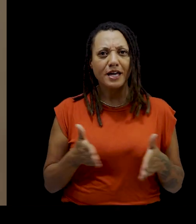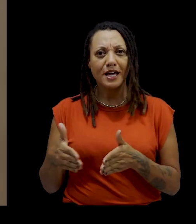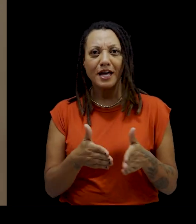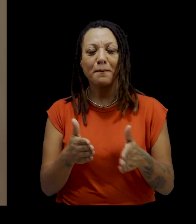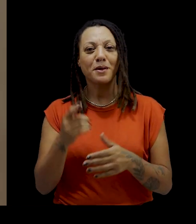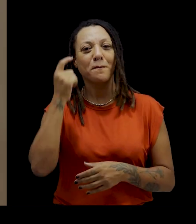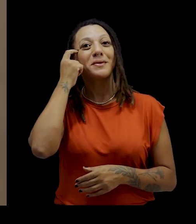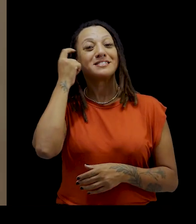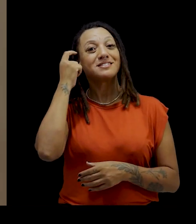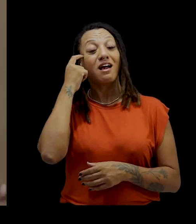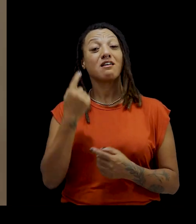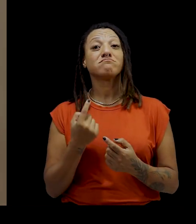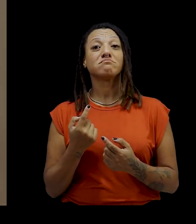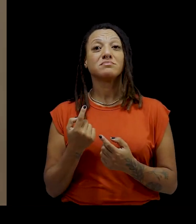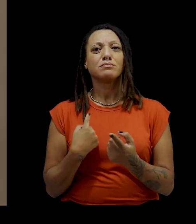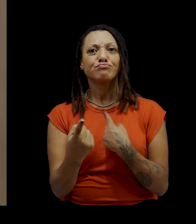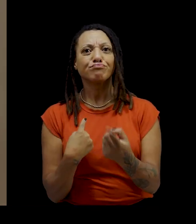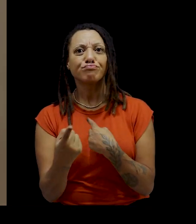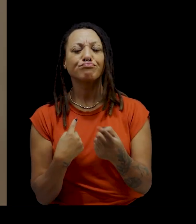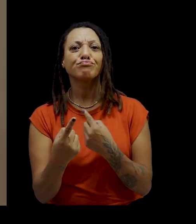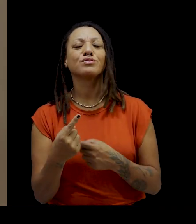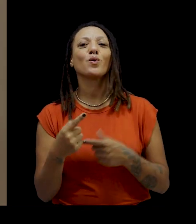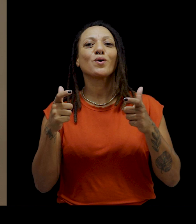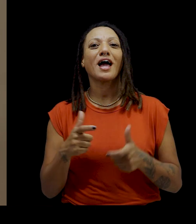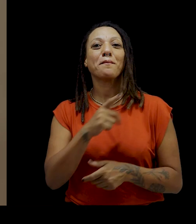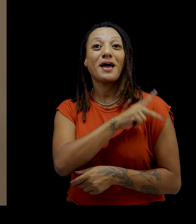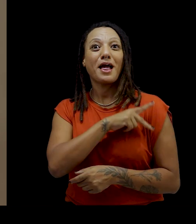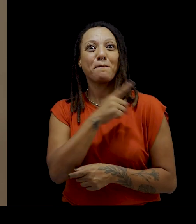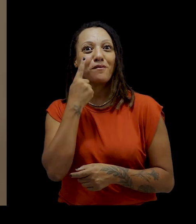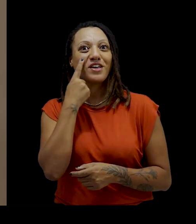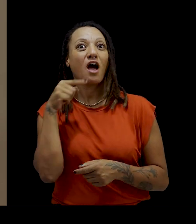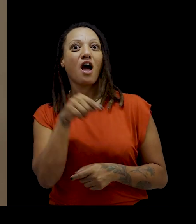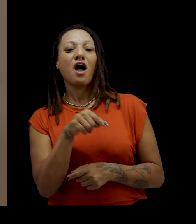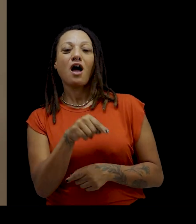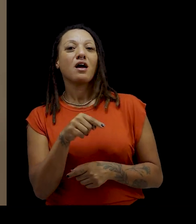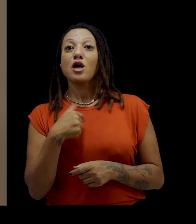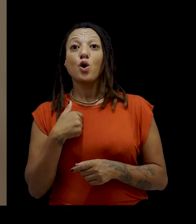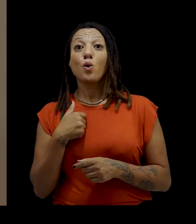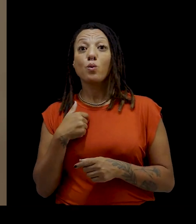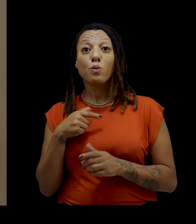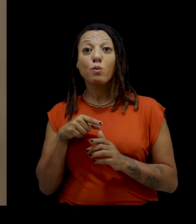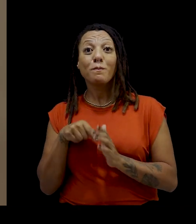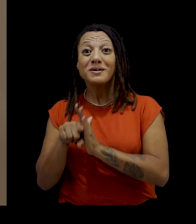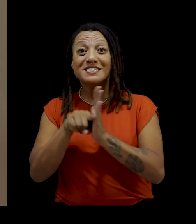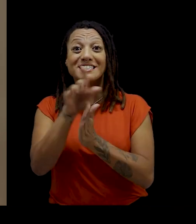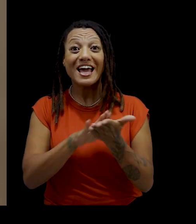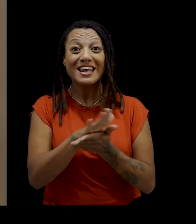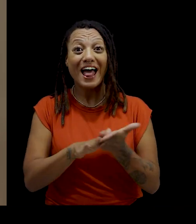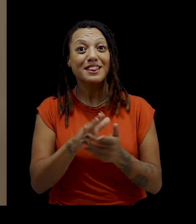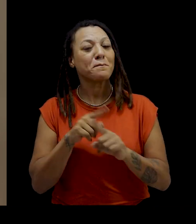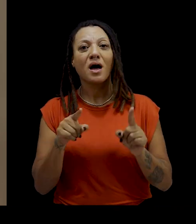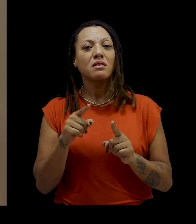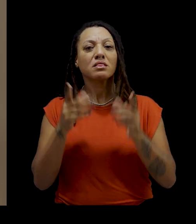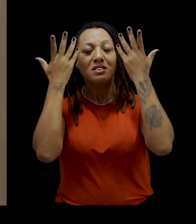que o quilômetro zero da Transamazônica passava por lá e era na Paraíba. Então eu olhei e falei, nossa, eu nem fui procurar, mas de algum jeito, de novo, eu